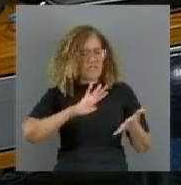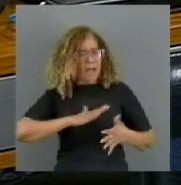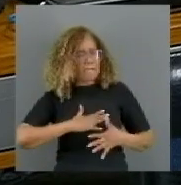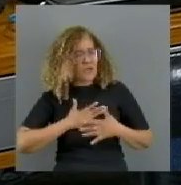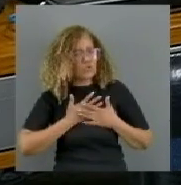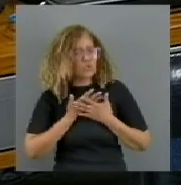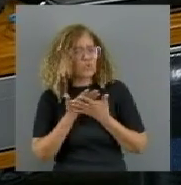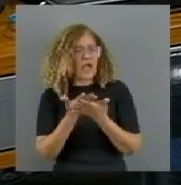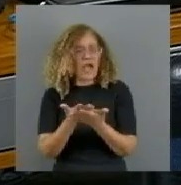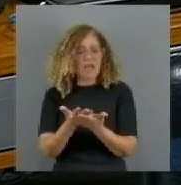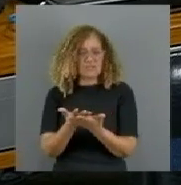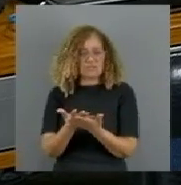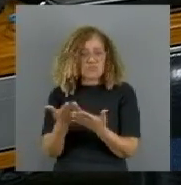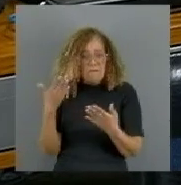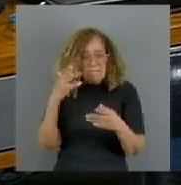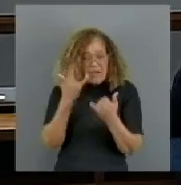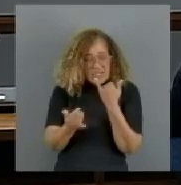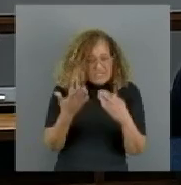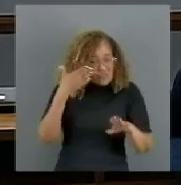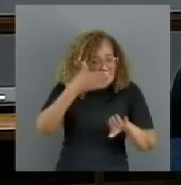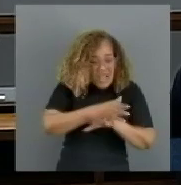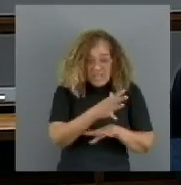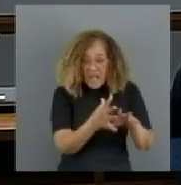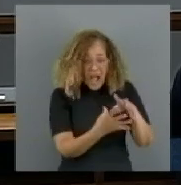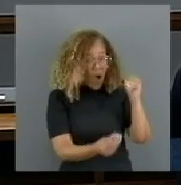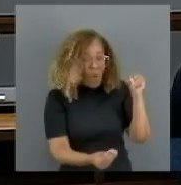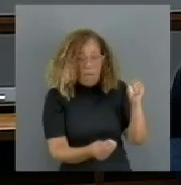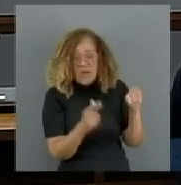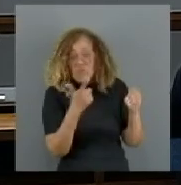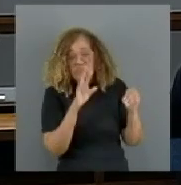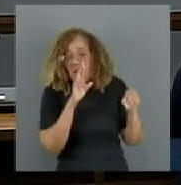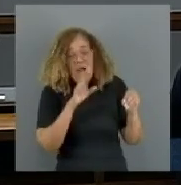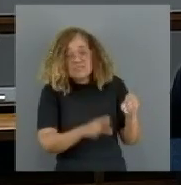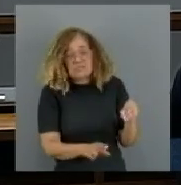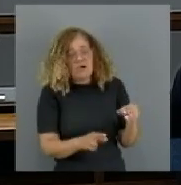na alma. Você não perpassa nem a razão. Então,